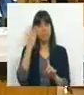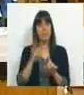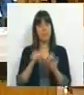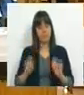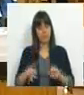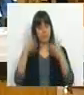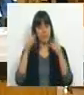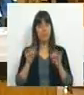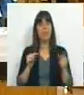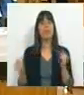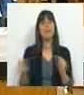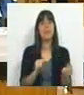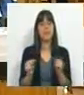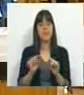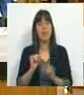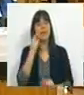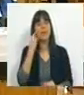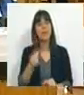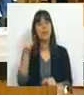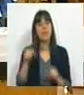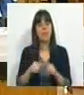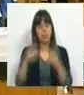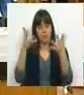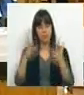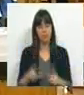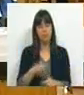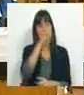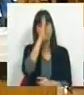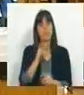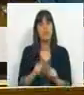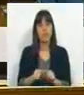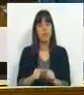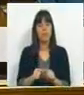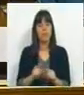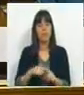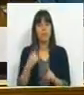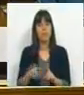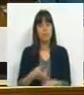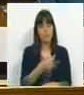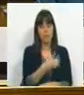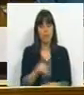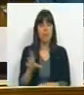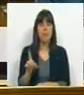no início deste debate, na especialidade do Orçamento de Estado para